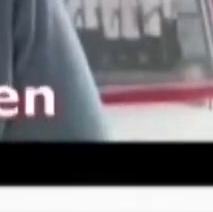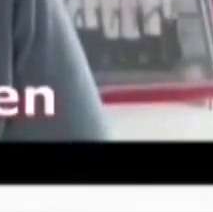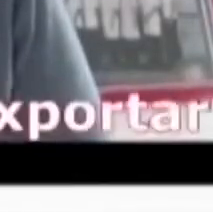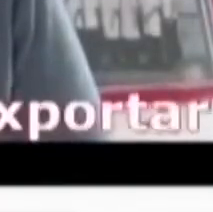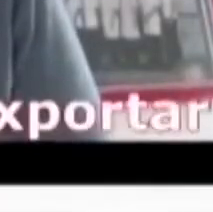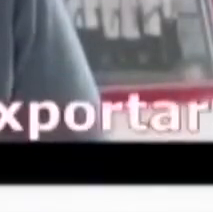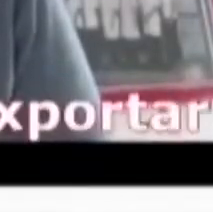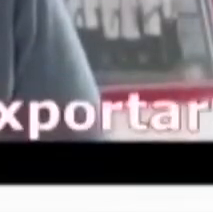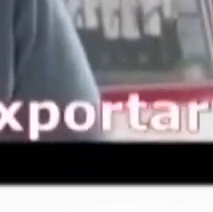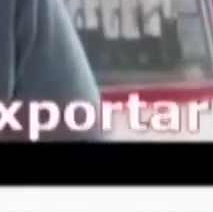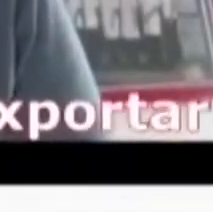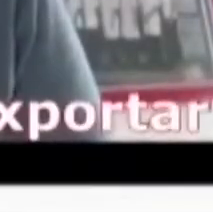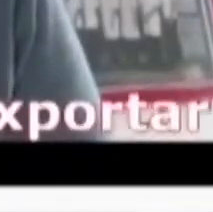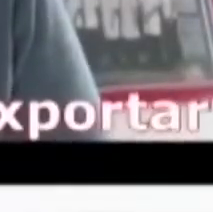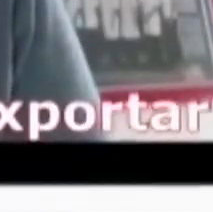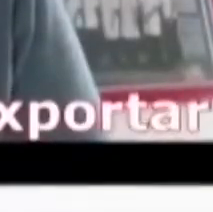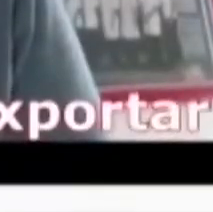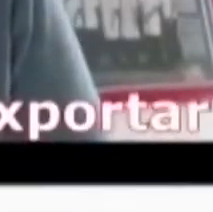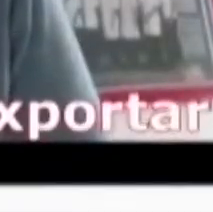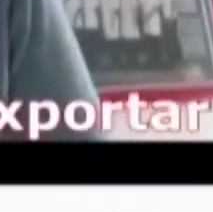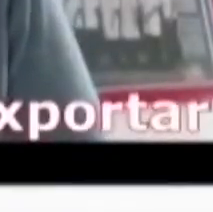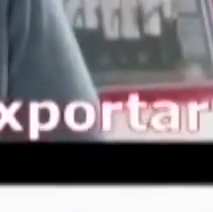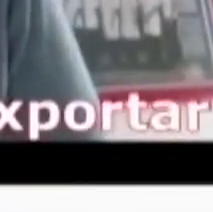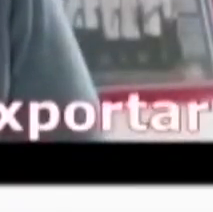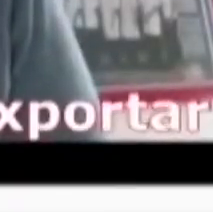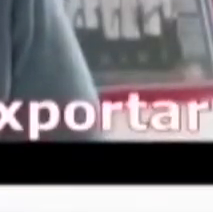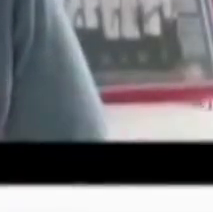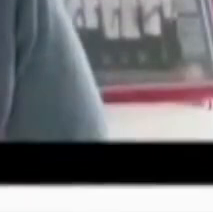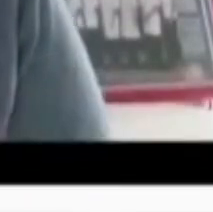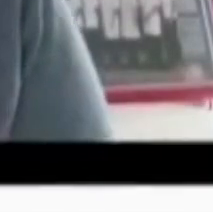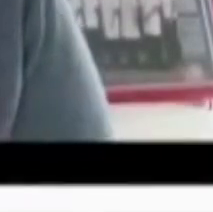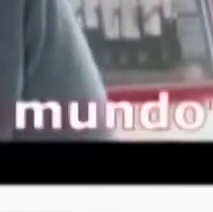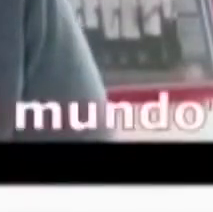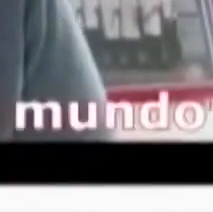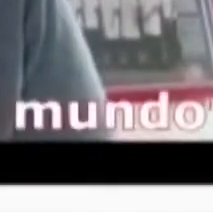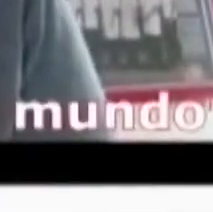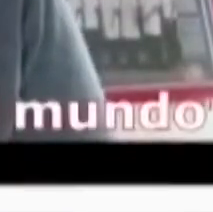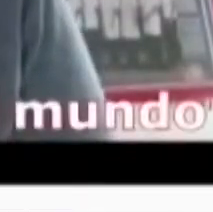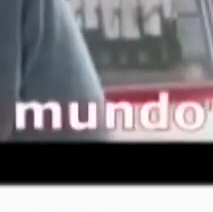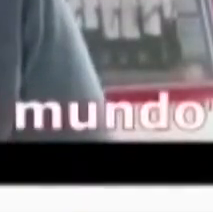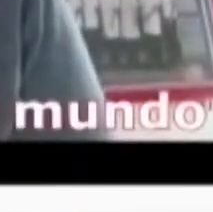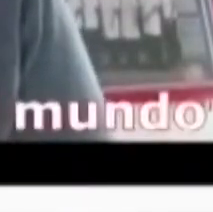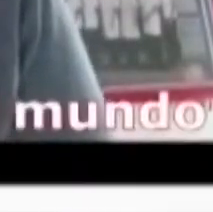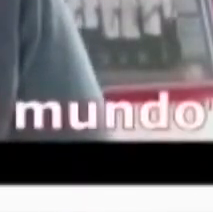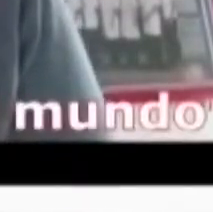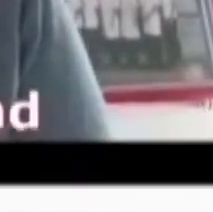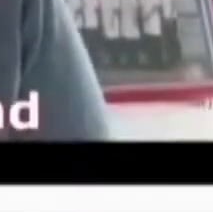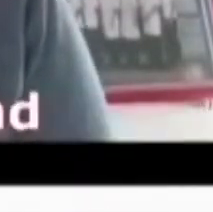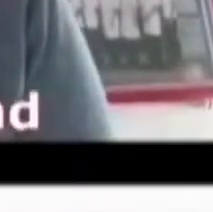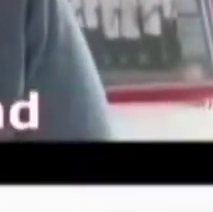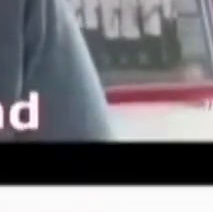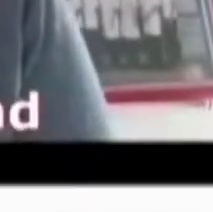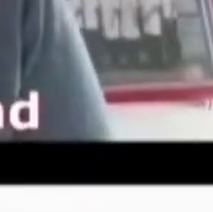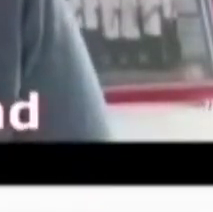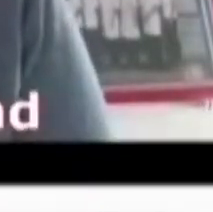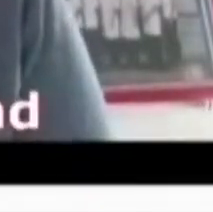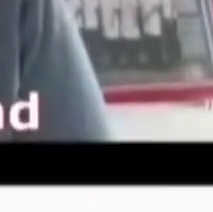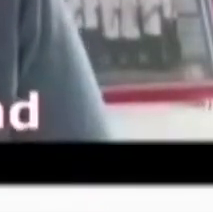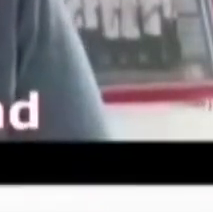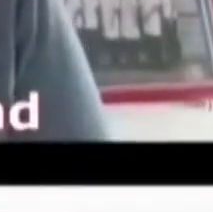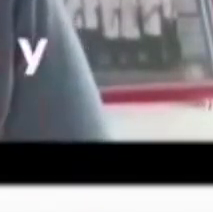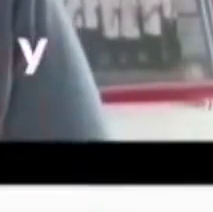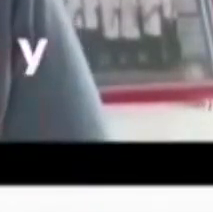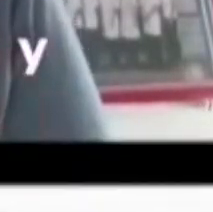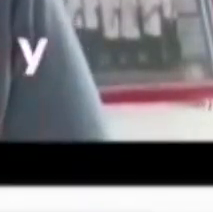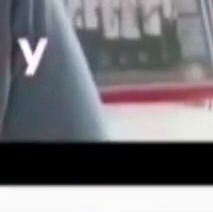têm riquezas materiais para exportar, acabam ensinando ao mundo o que é